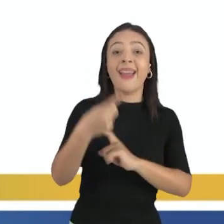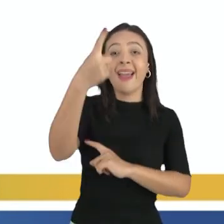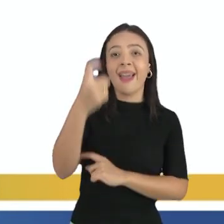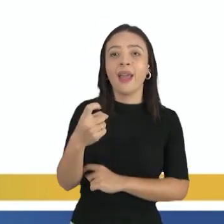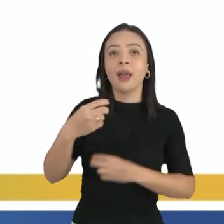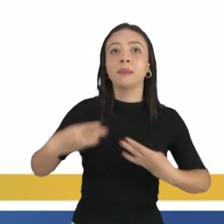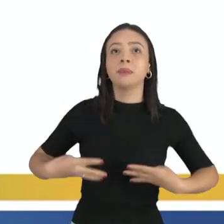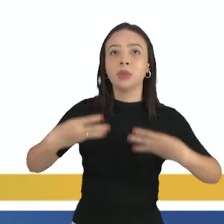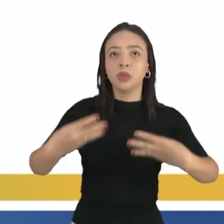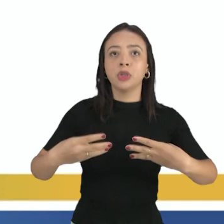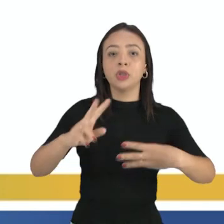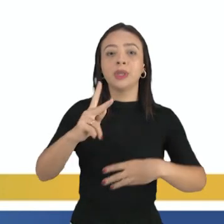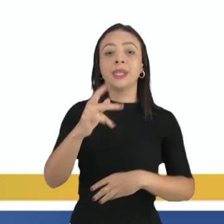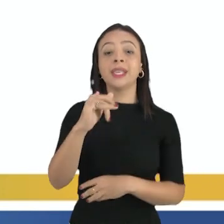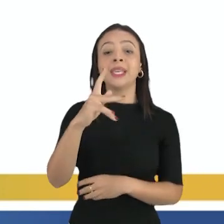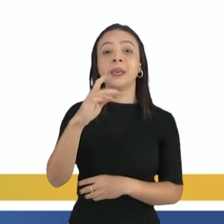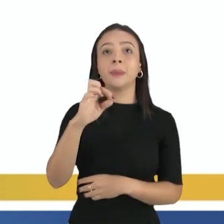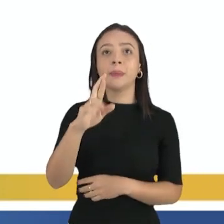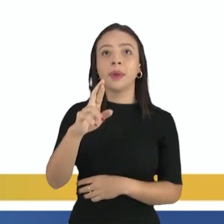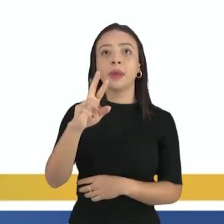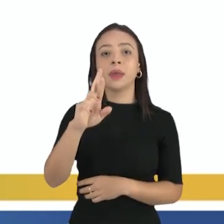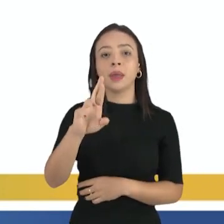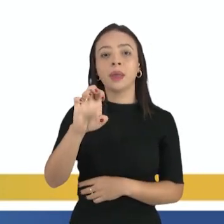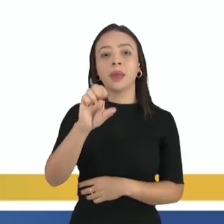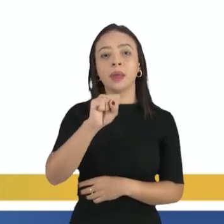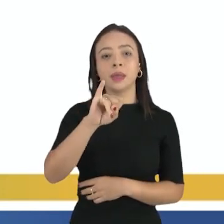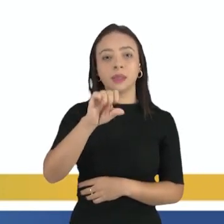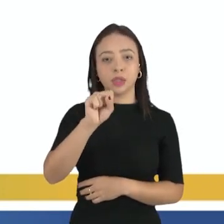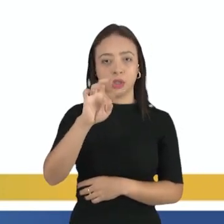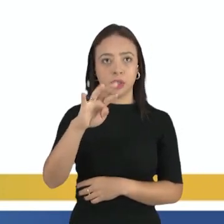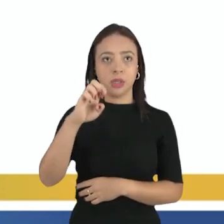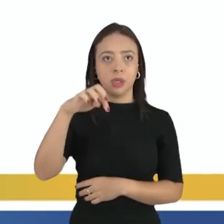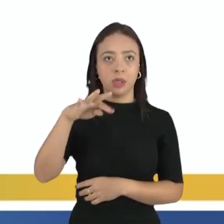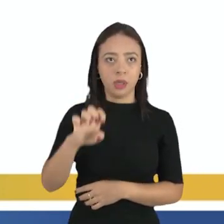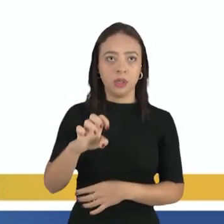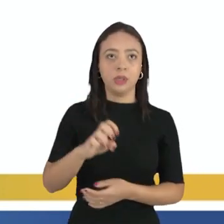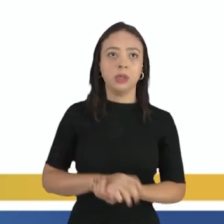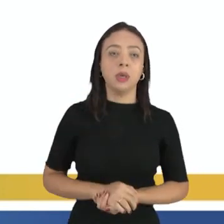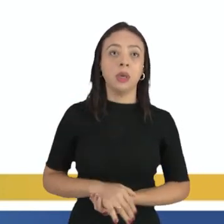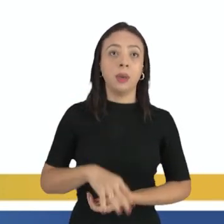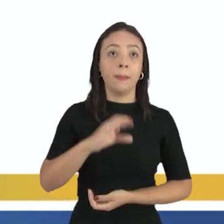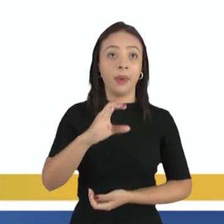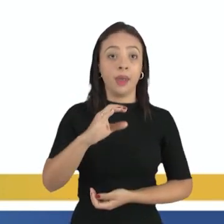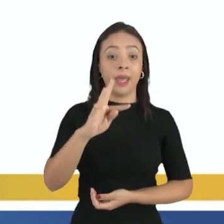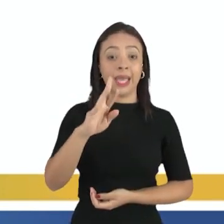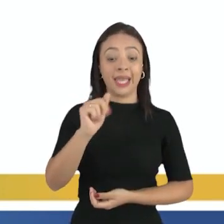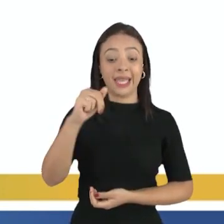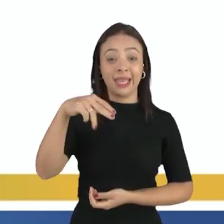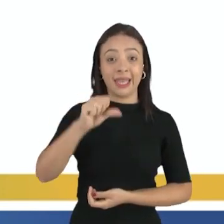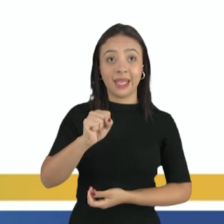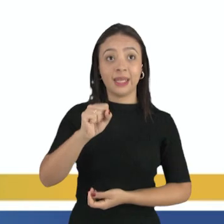transamazônica, pré-candidato, antidade, hiperreal. D,